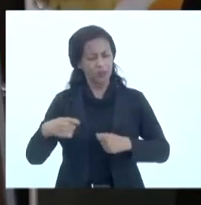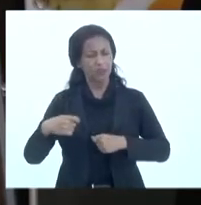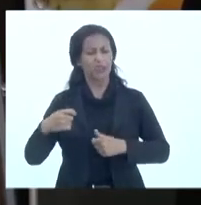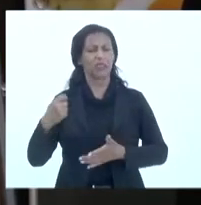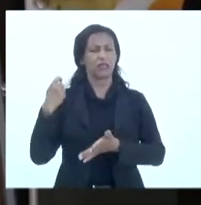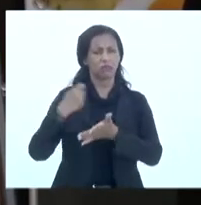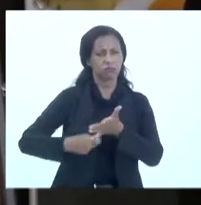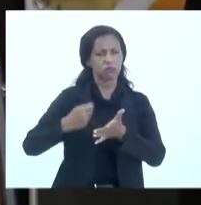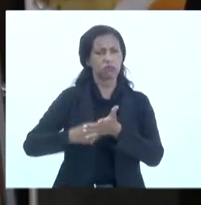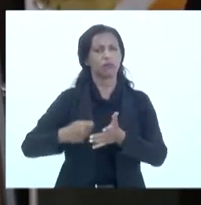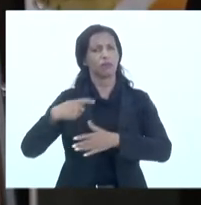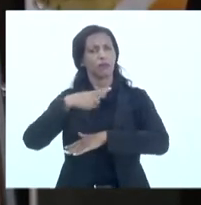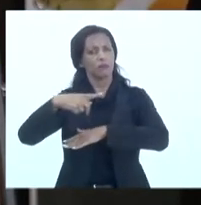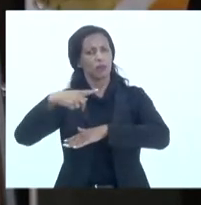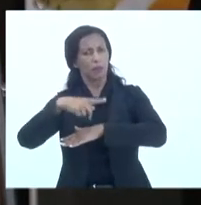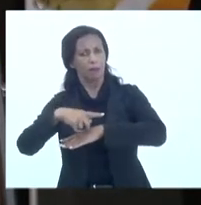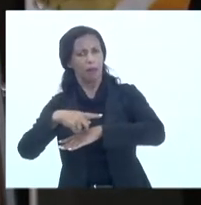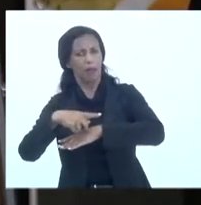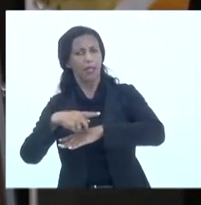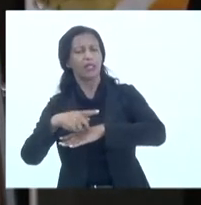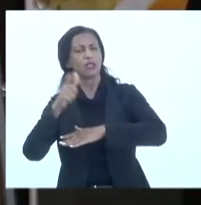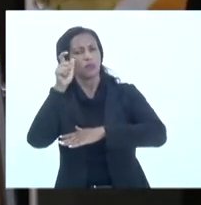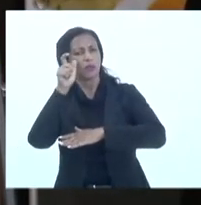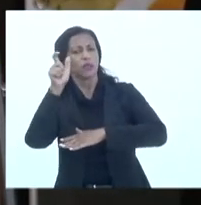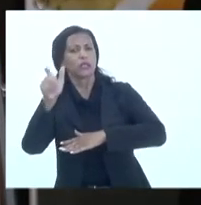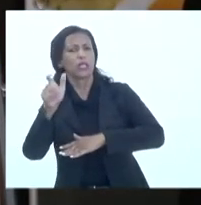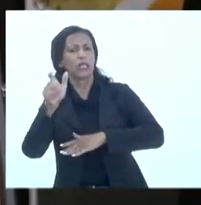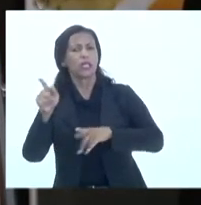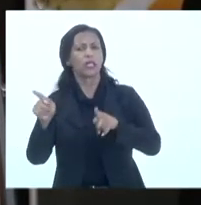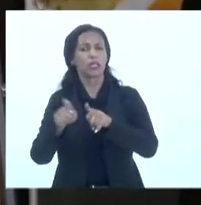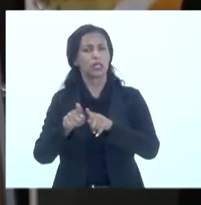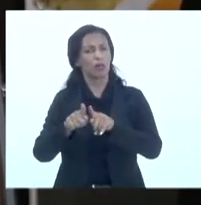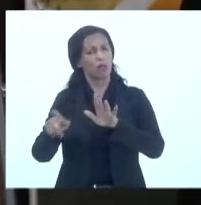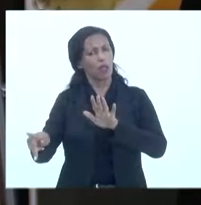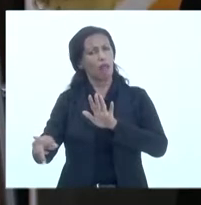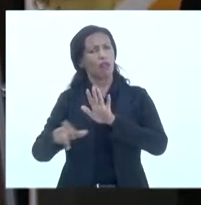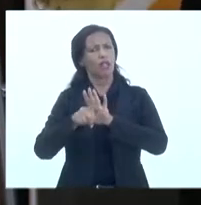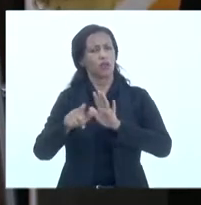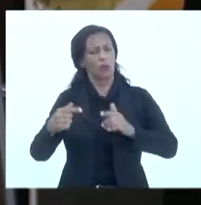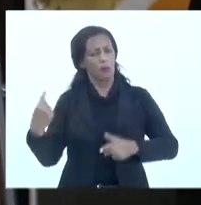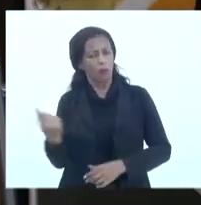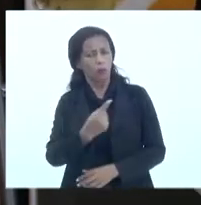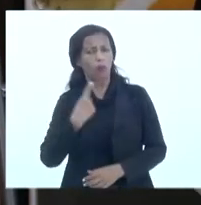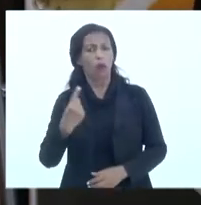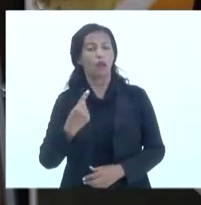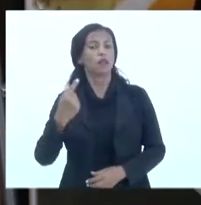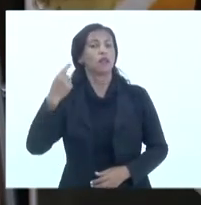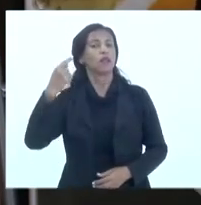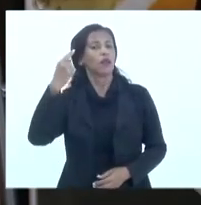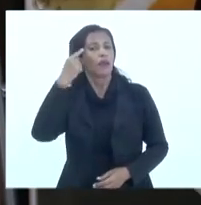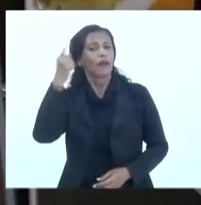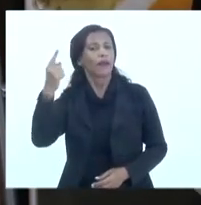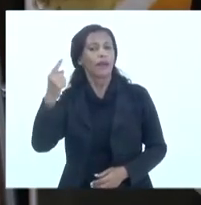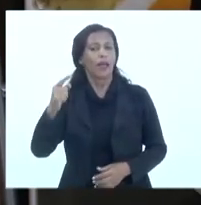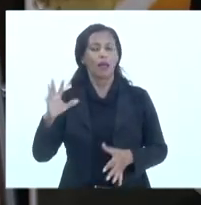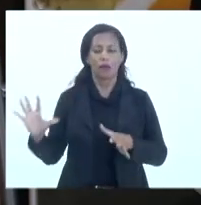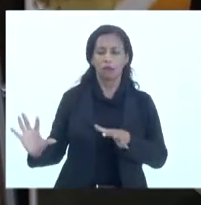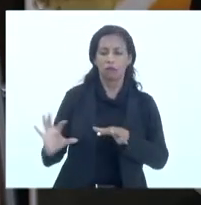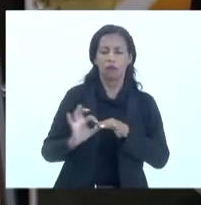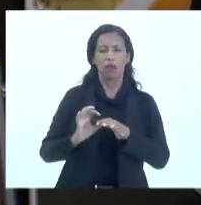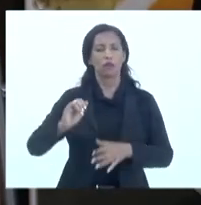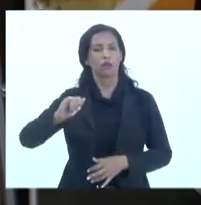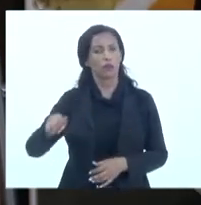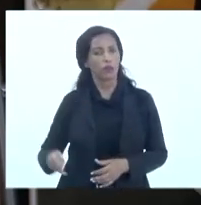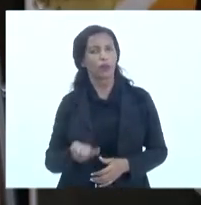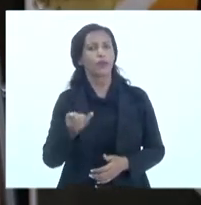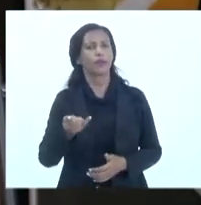país e brigar um pouco pelos nossos interesses legítimos. Né? Então, a ideia é, com o Fundo Soberano e com essa